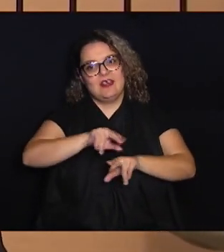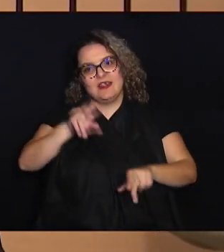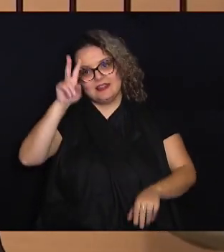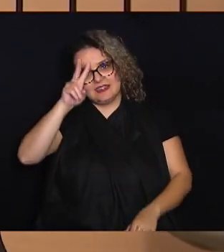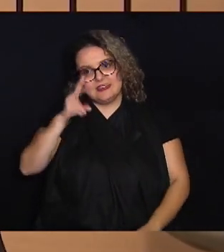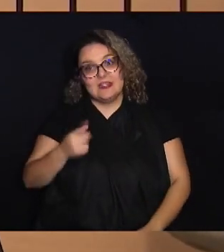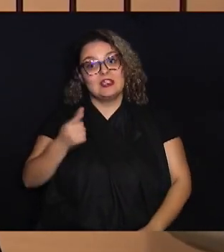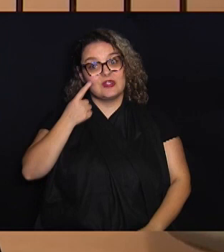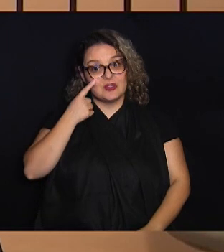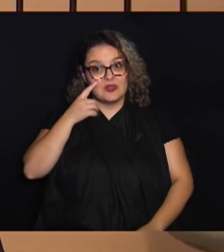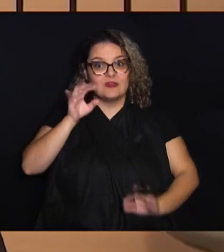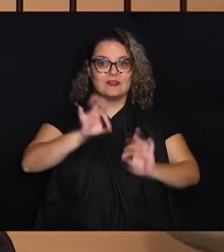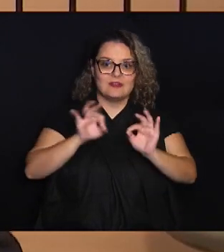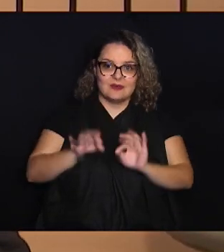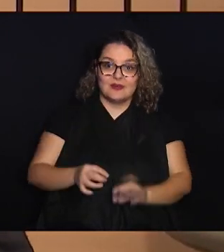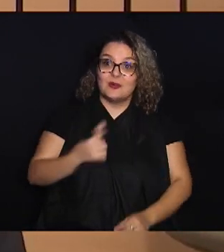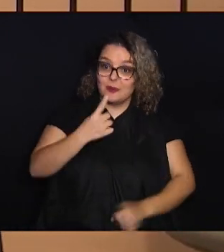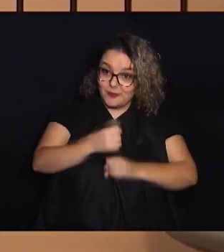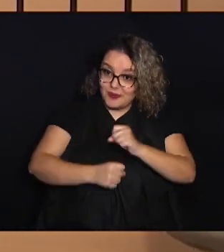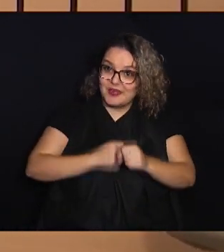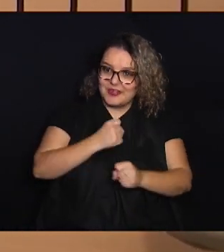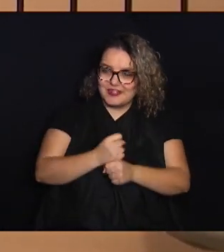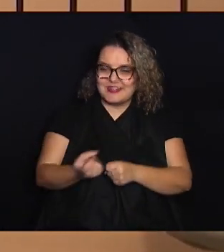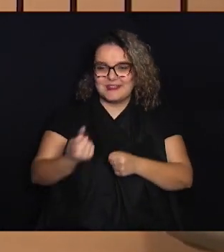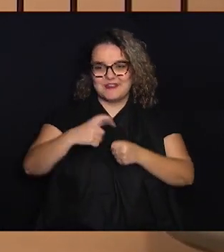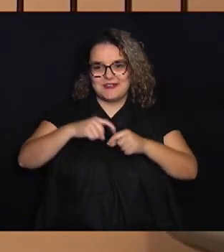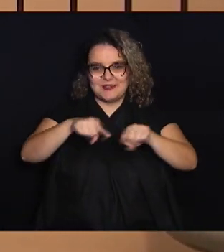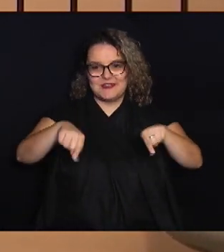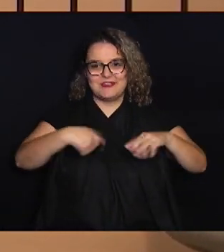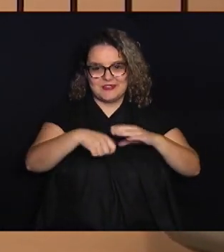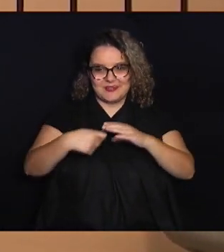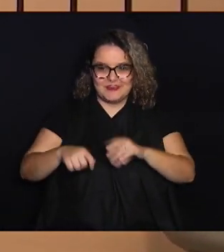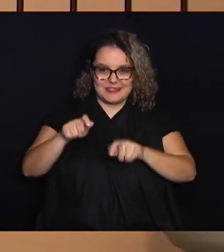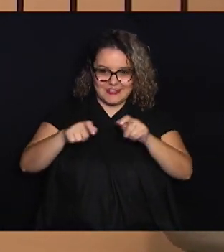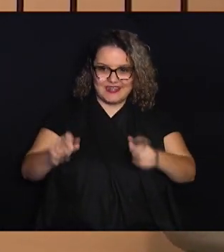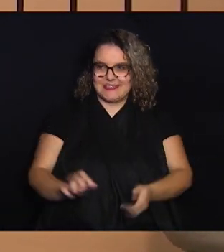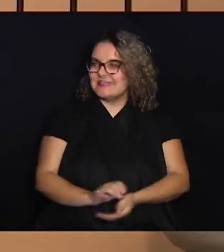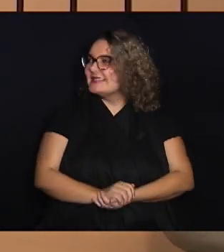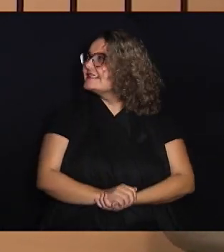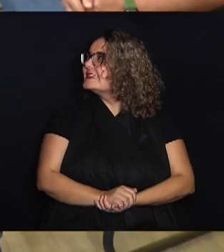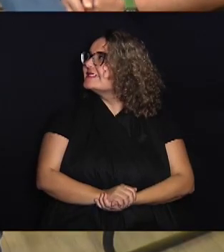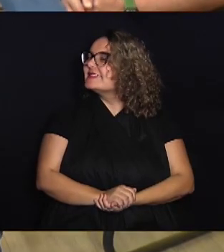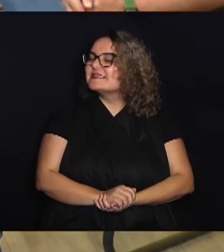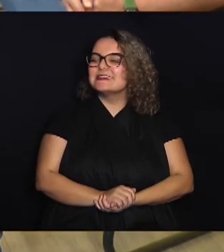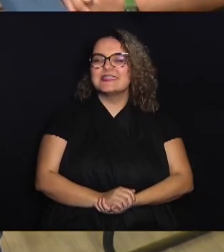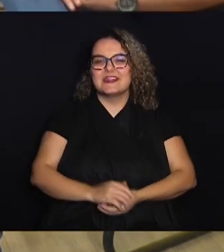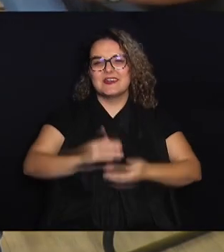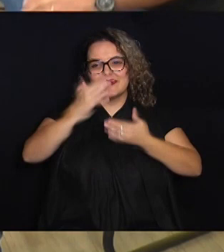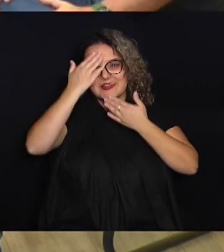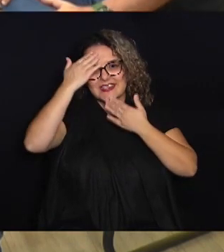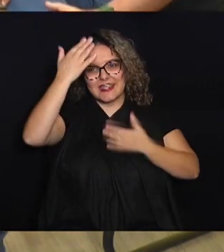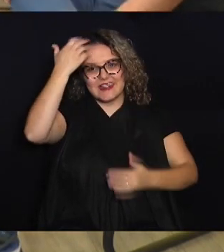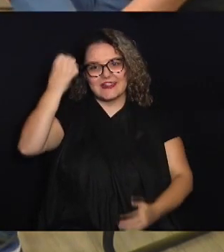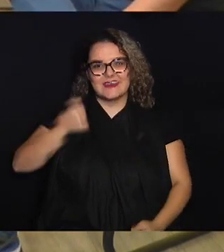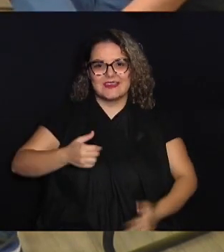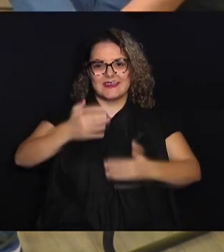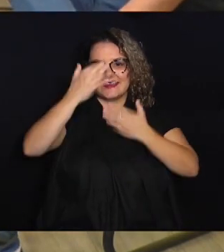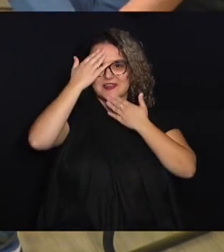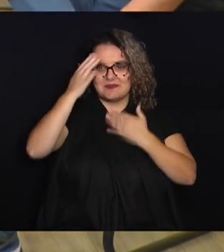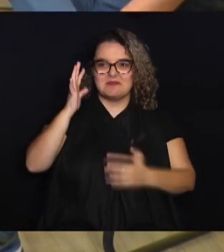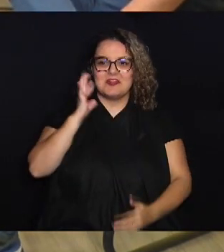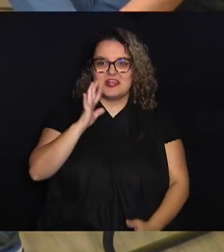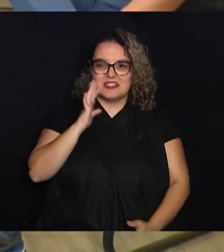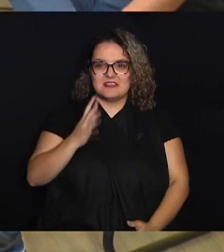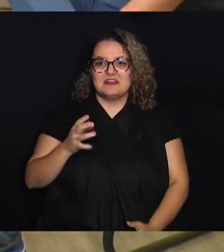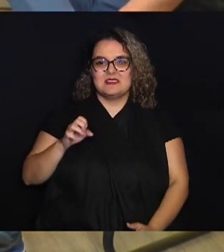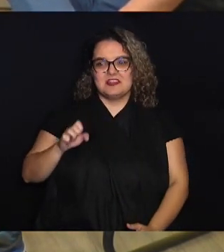olha que esse projeto só tem 1 ano, né? De volta com vocês aí no estúdio, pessoal. Valeu, Rúbia. Muito obrigado. Bem bacana,